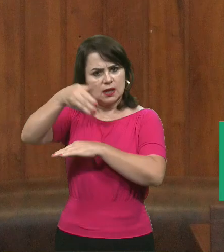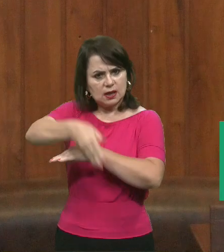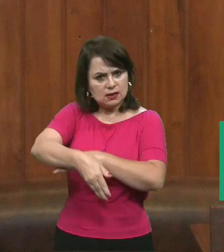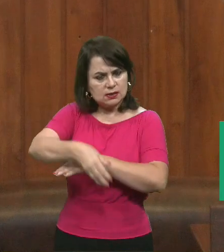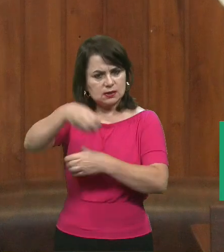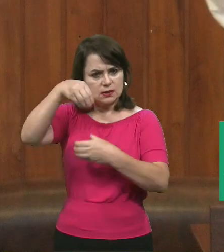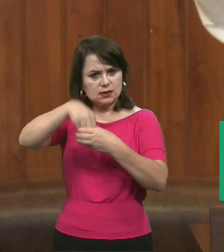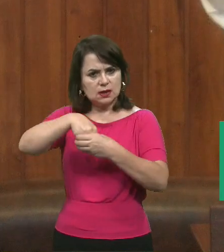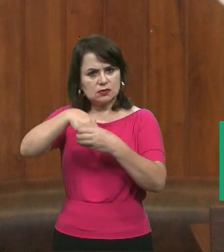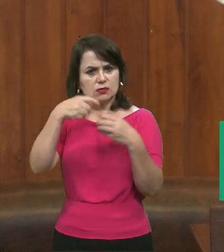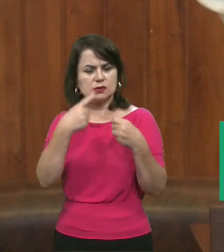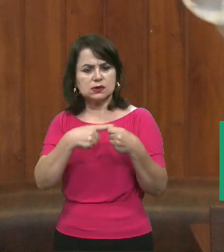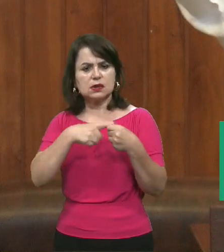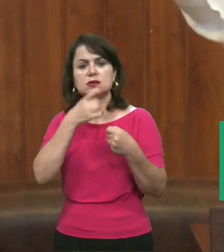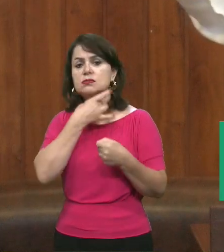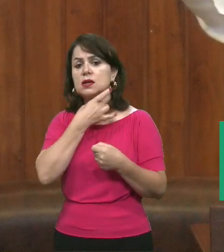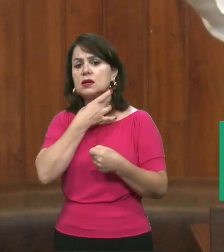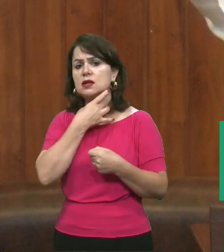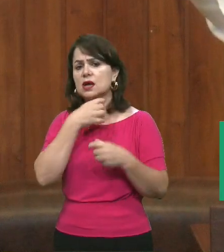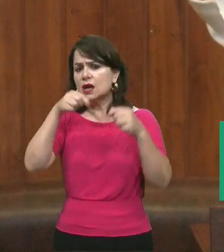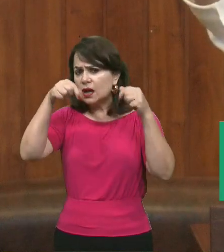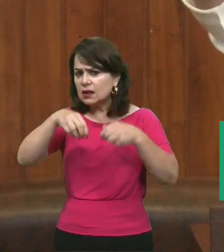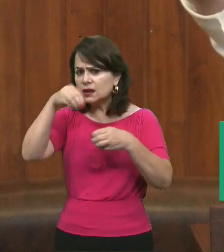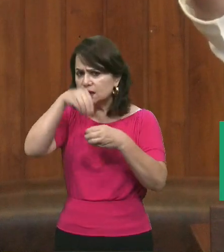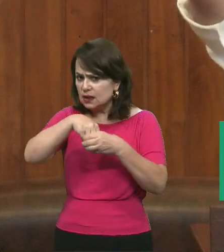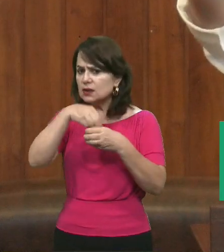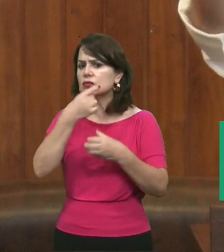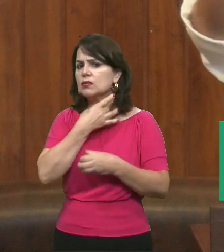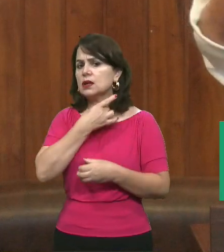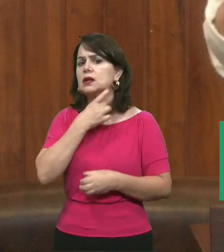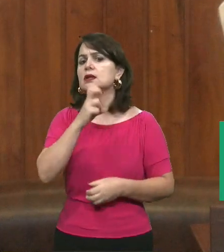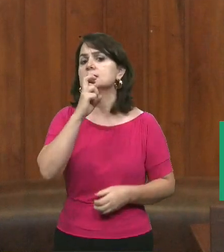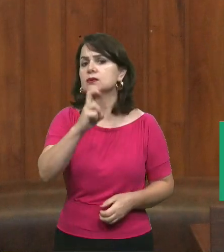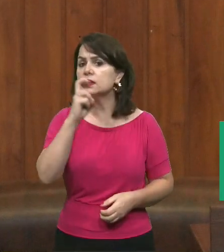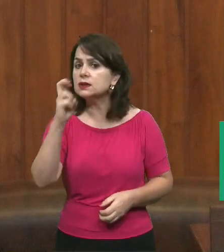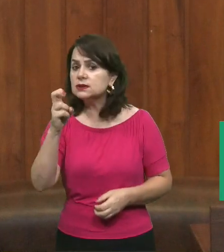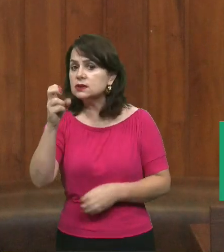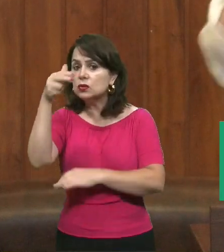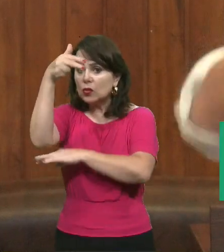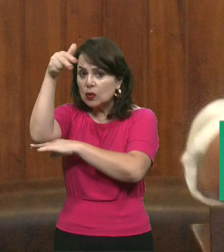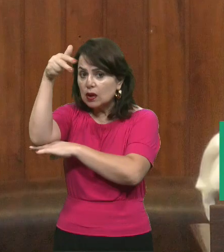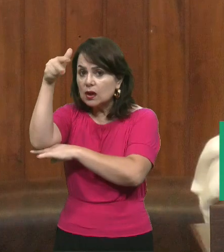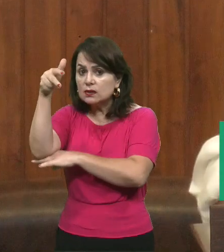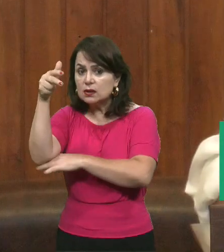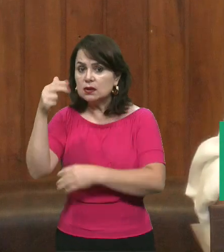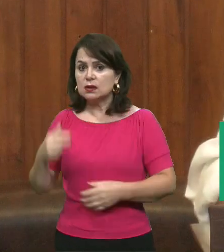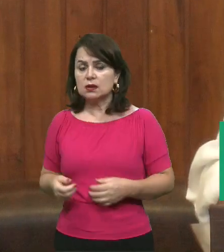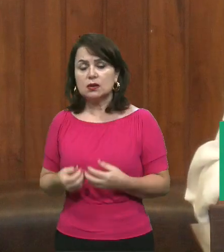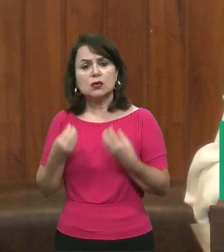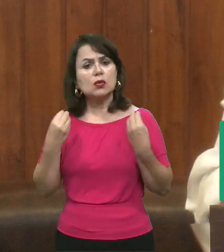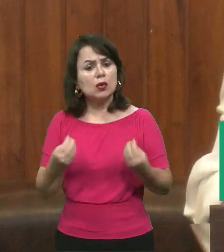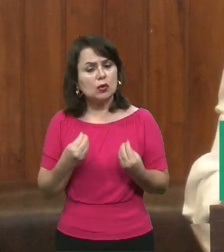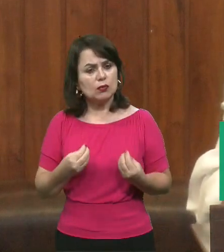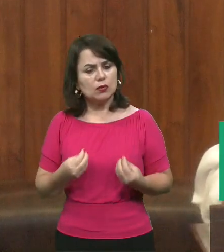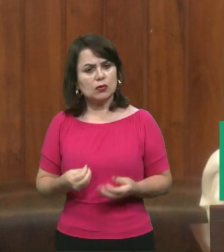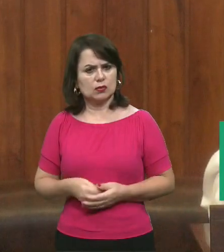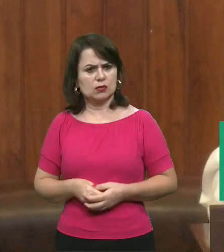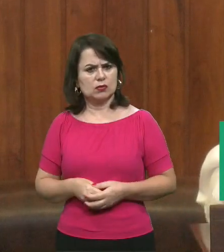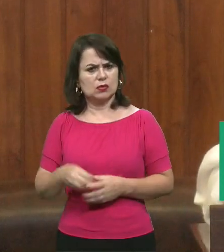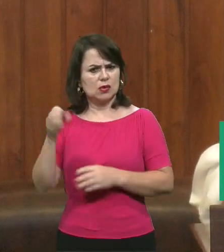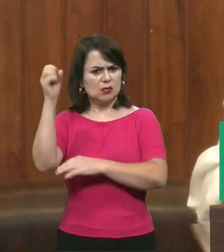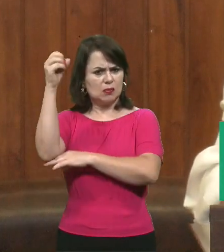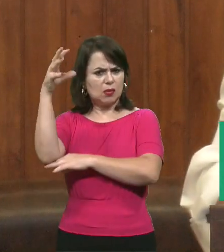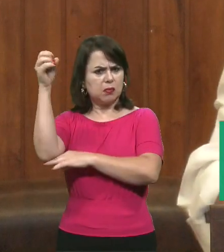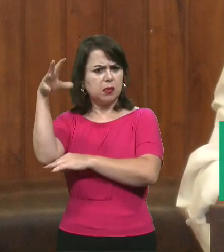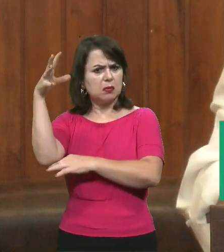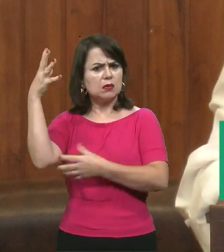55. É melhor entrar lá na casa do Big Brother, então. Entra lá na casa do Big Brother. Olha, se você for convidado, é melhor você ir lá